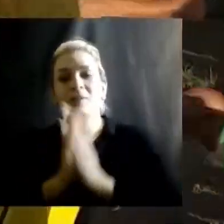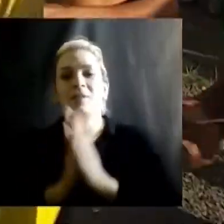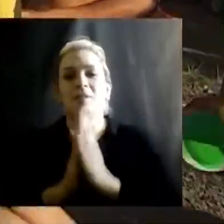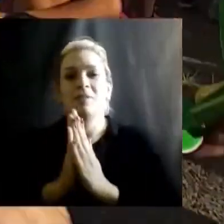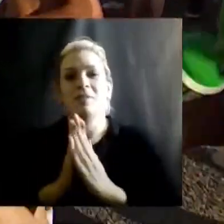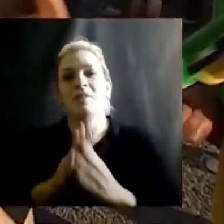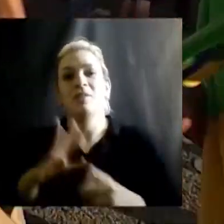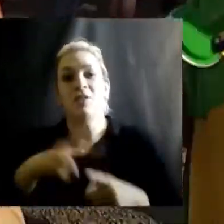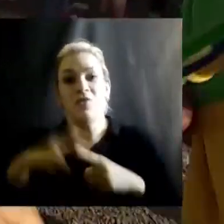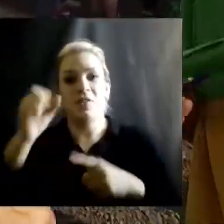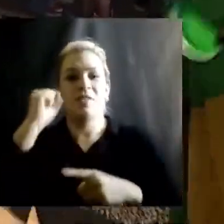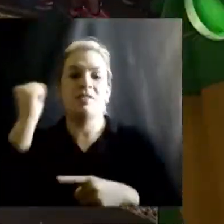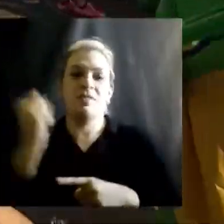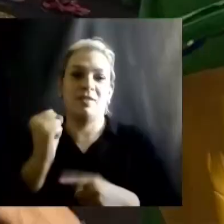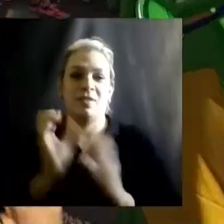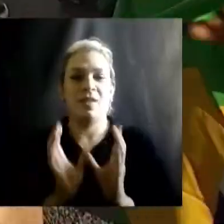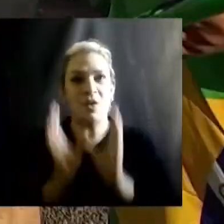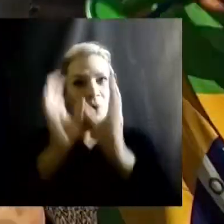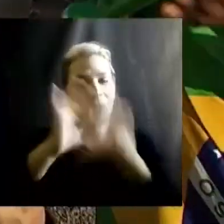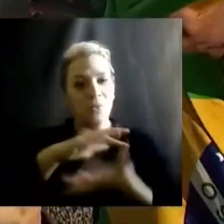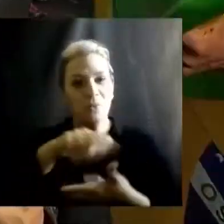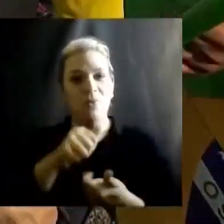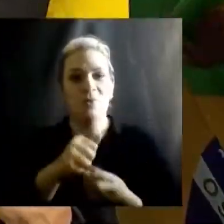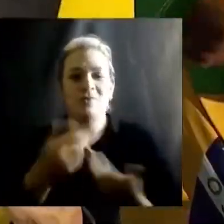difícil, mas o Brasil também jogou muito bem